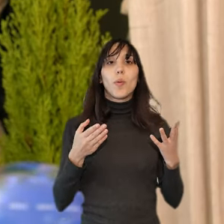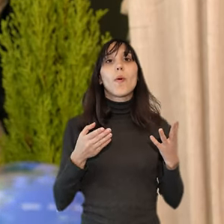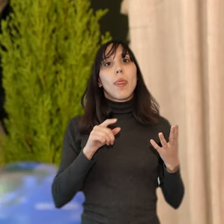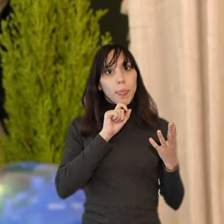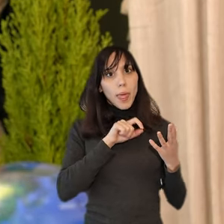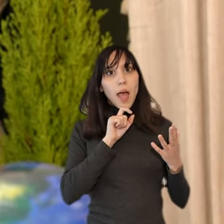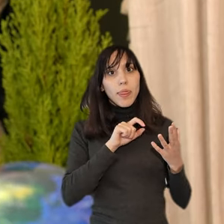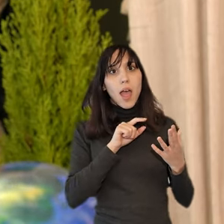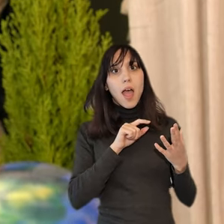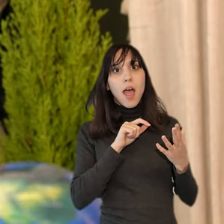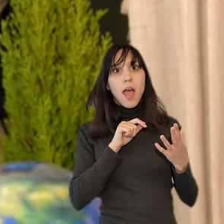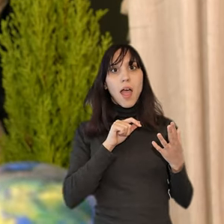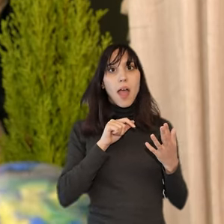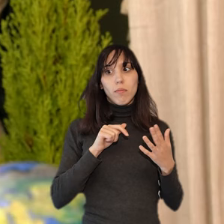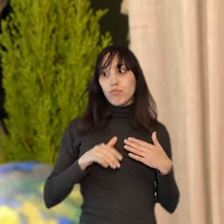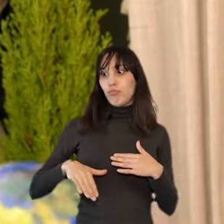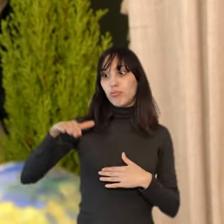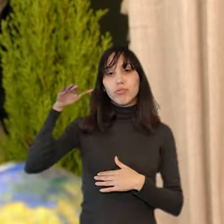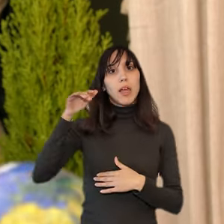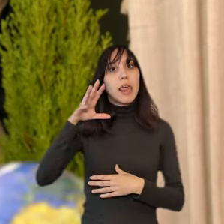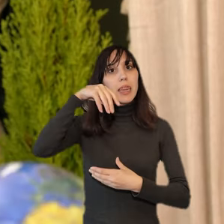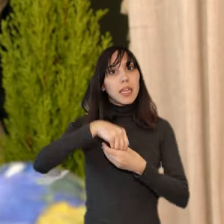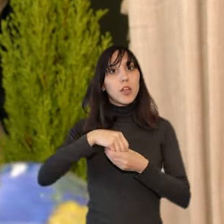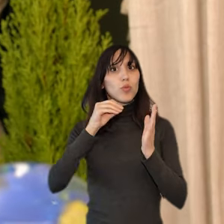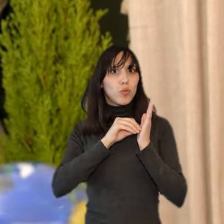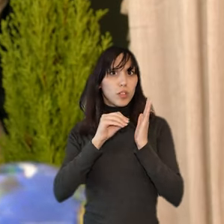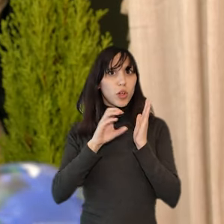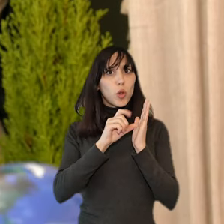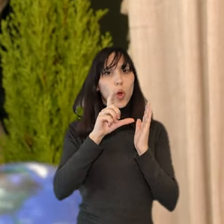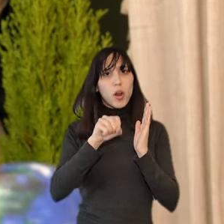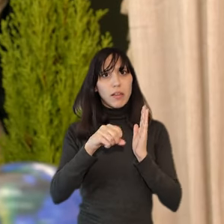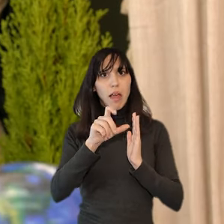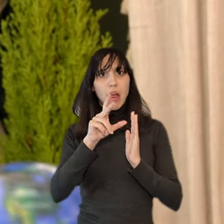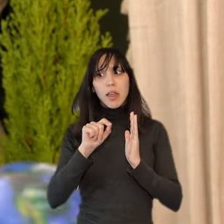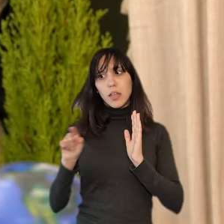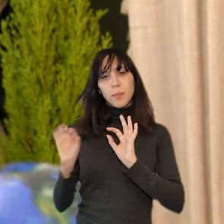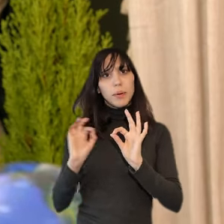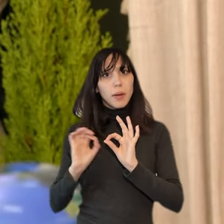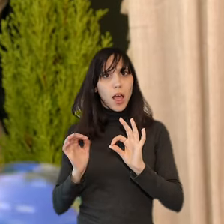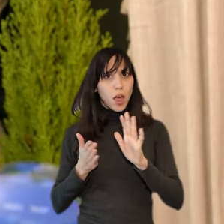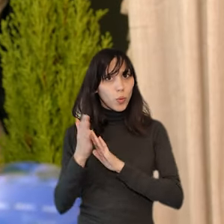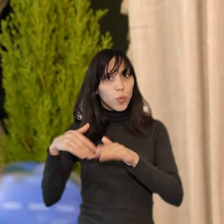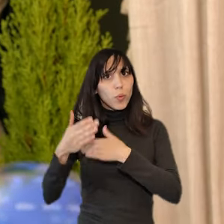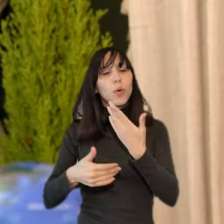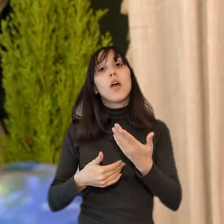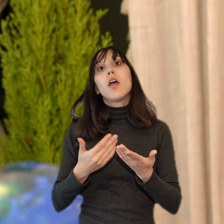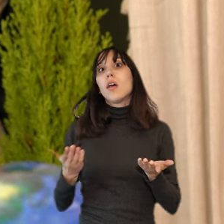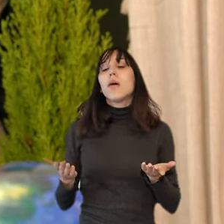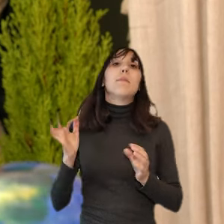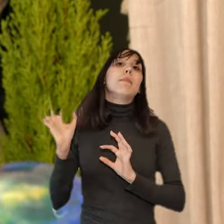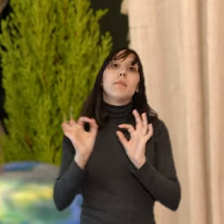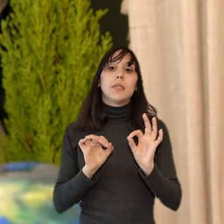possibilidade de de estar inscritos na comara como é que funciona será que depois está preparado eh essa